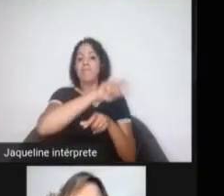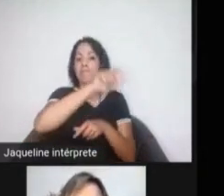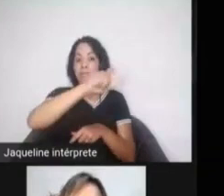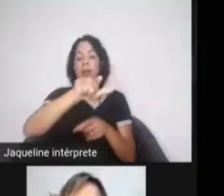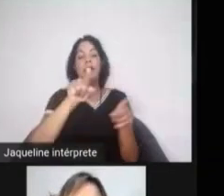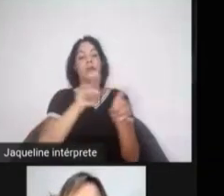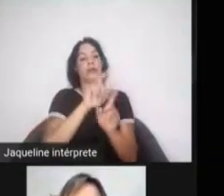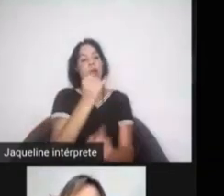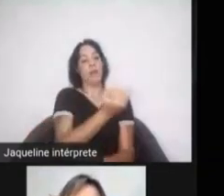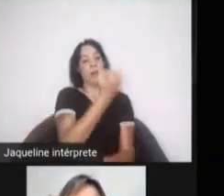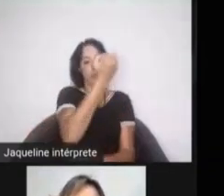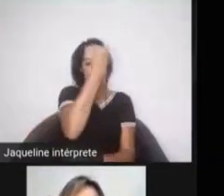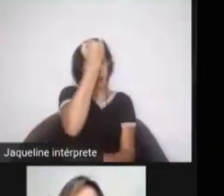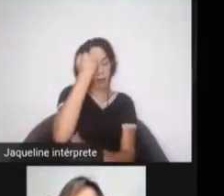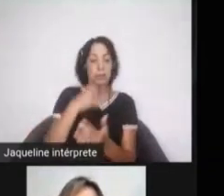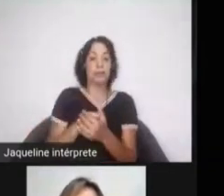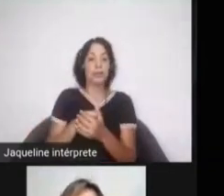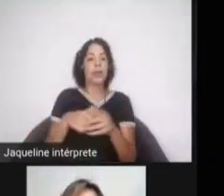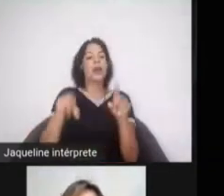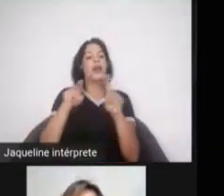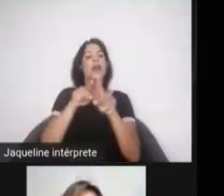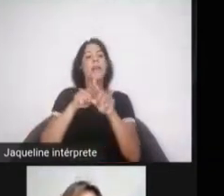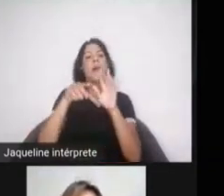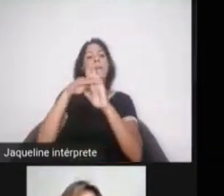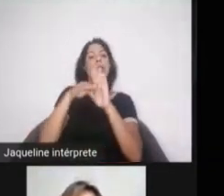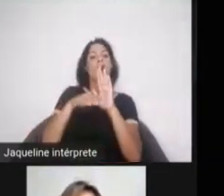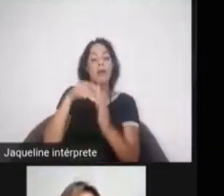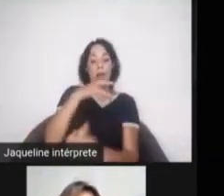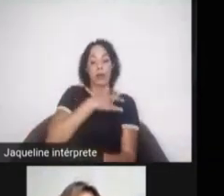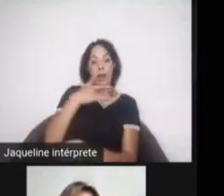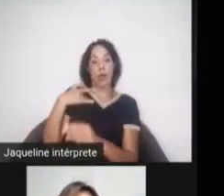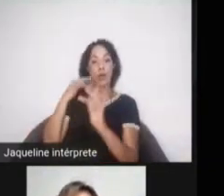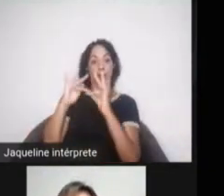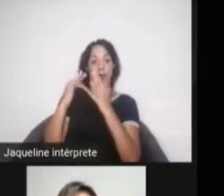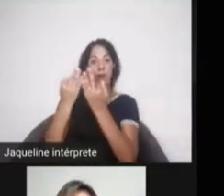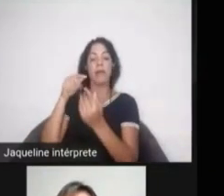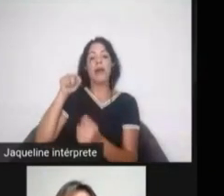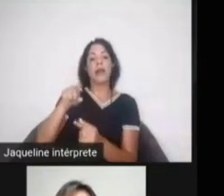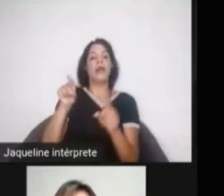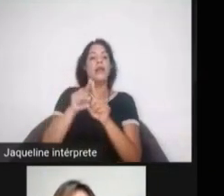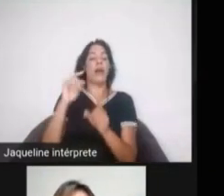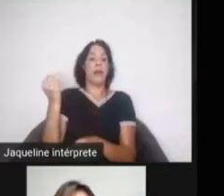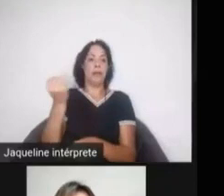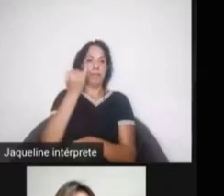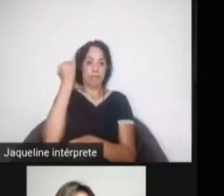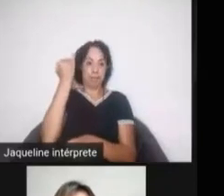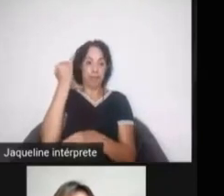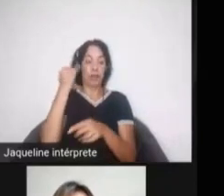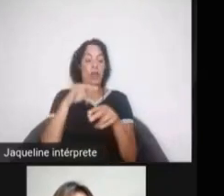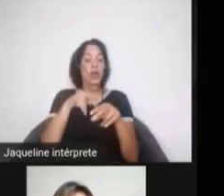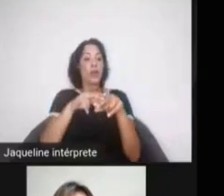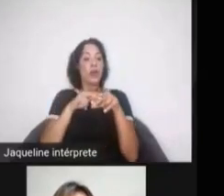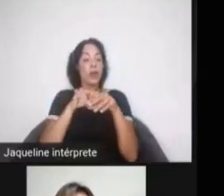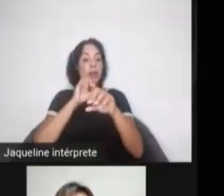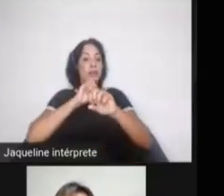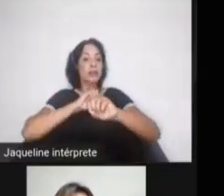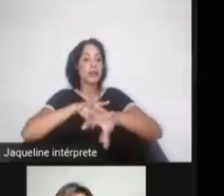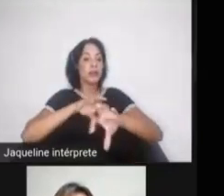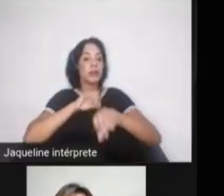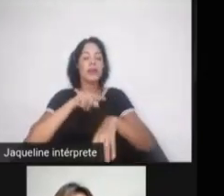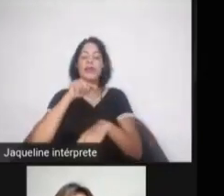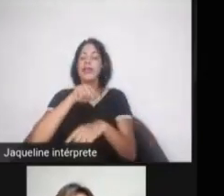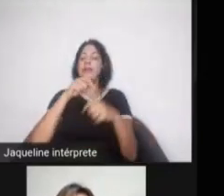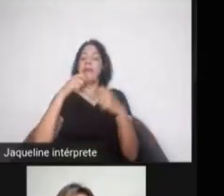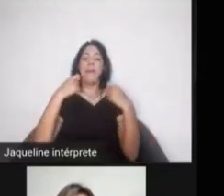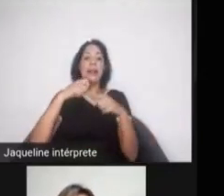na família também é muito importante. Então, a educação ela precisa, sobretudo quando falamos de crianças com vulnerabilidade